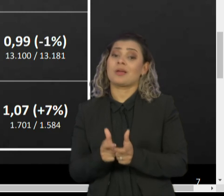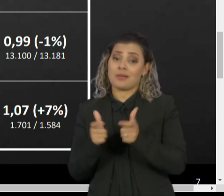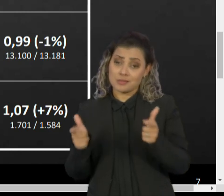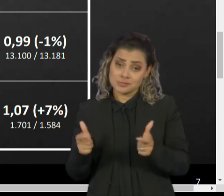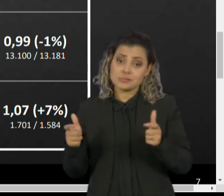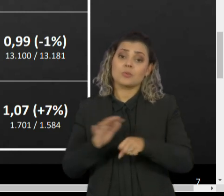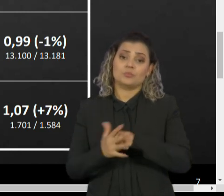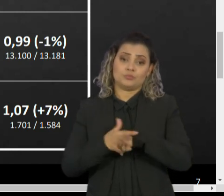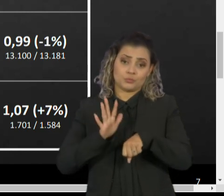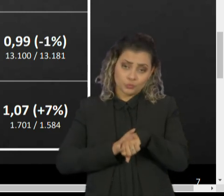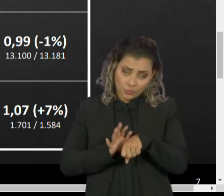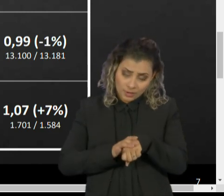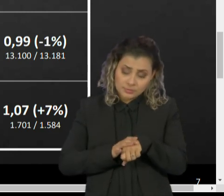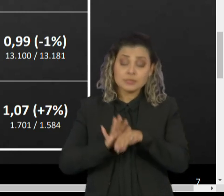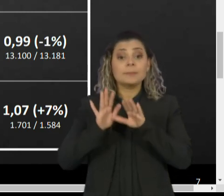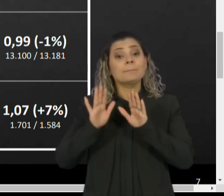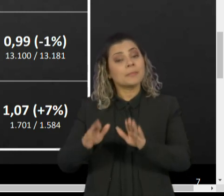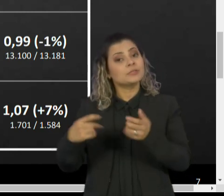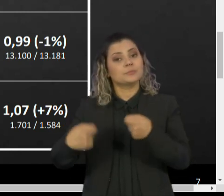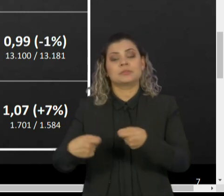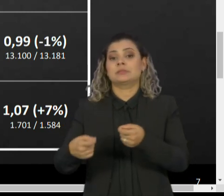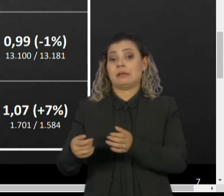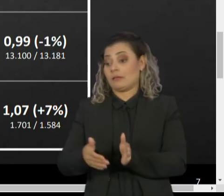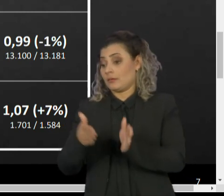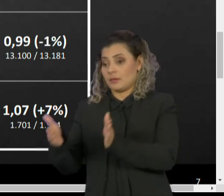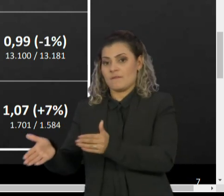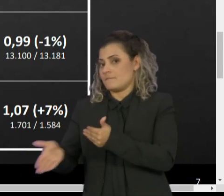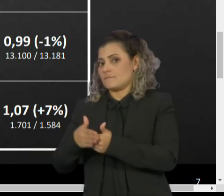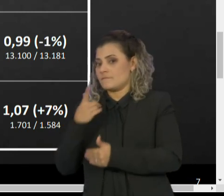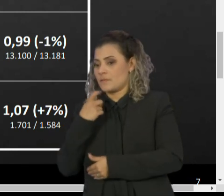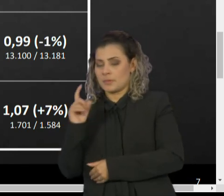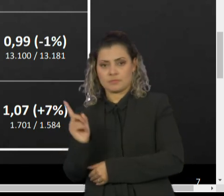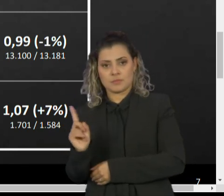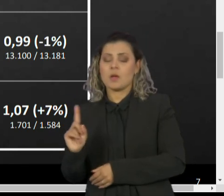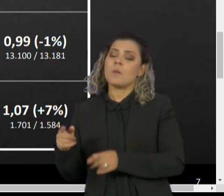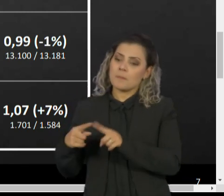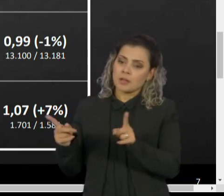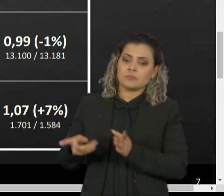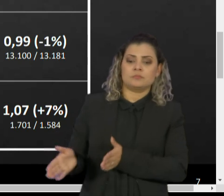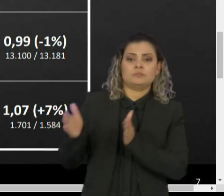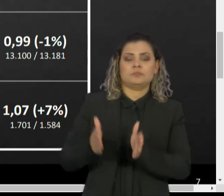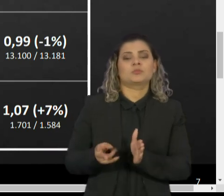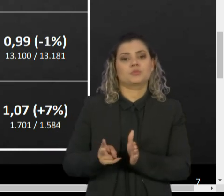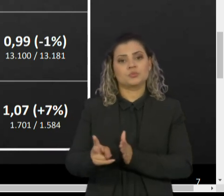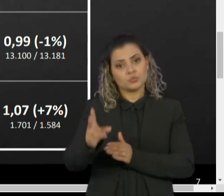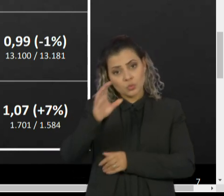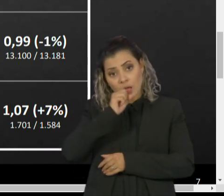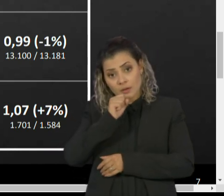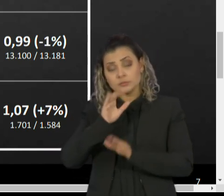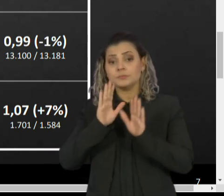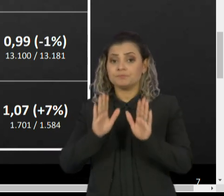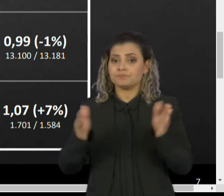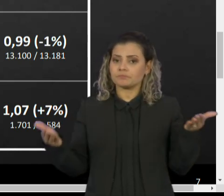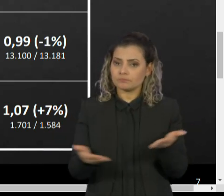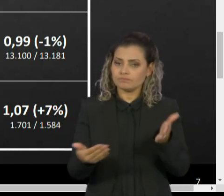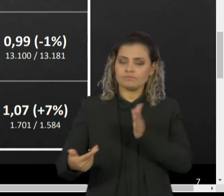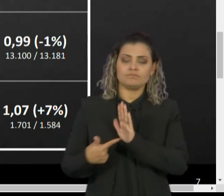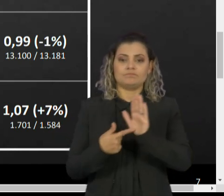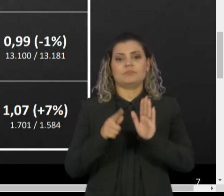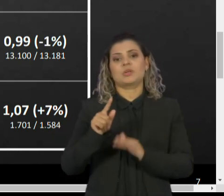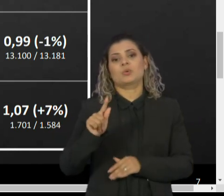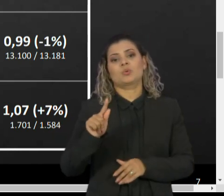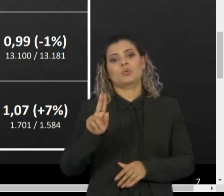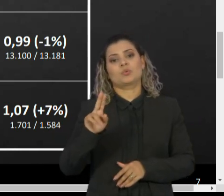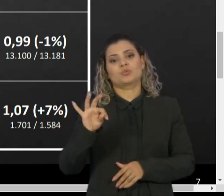não atingiu os parâmetros para ir para a fase vermelha, mas alguns municípios da região atingiram. Então está aqui hoje o prefeito Gustavo Reis,